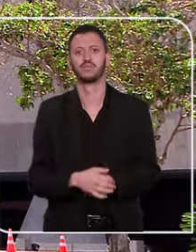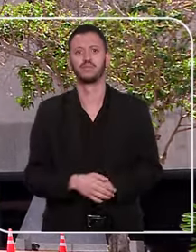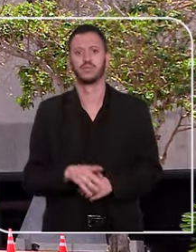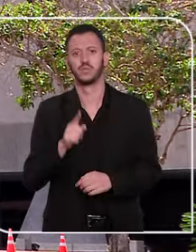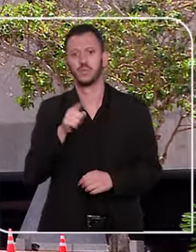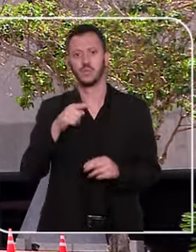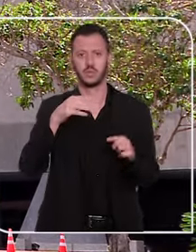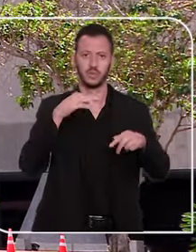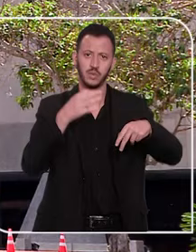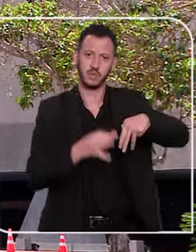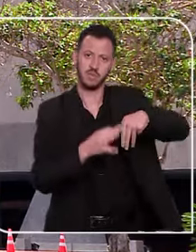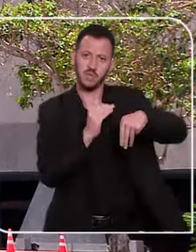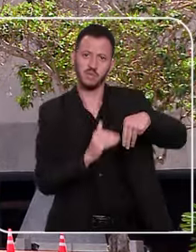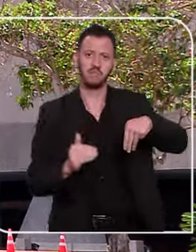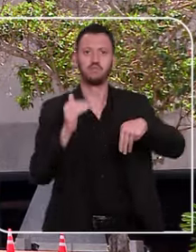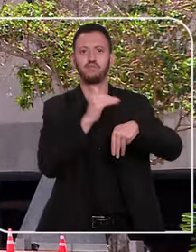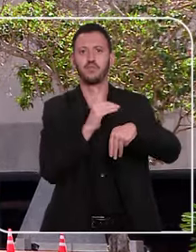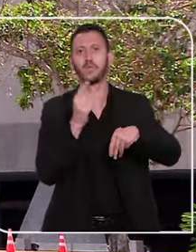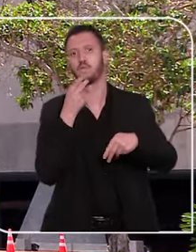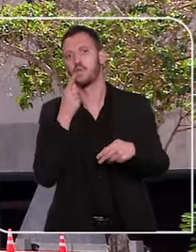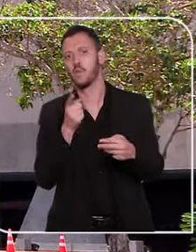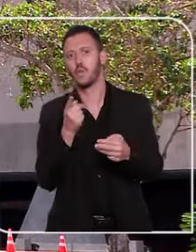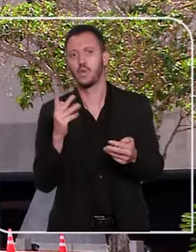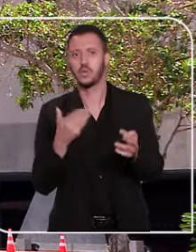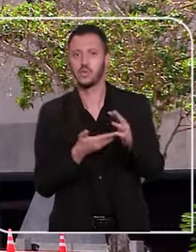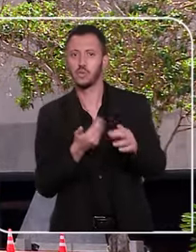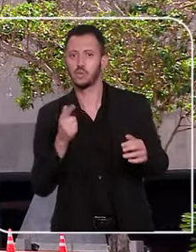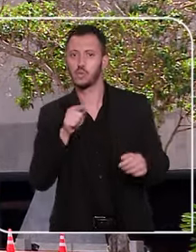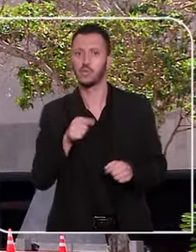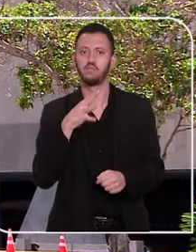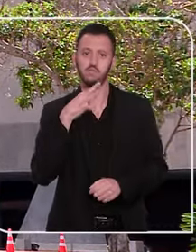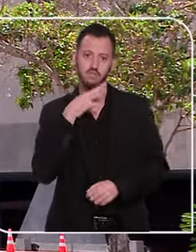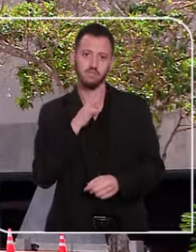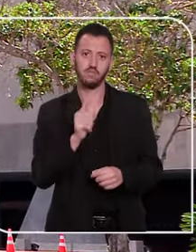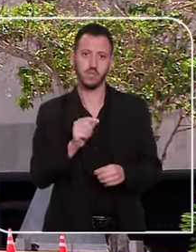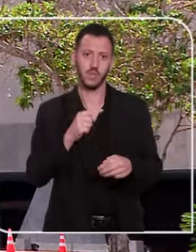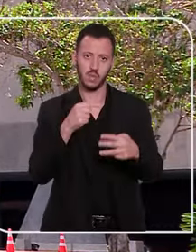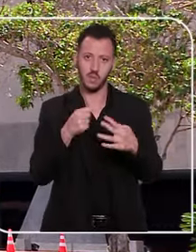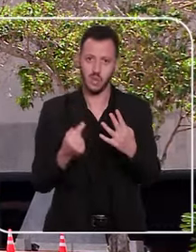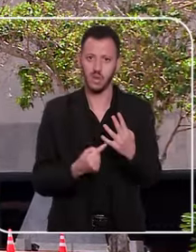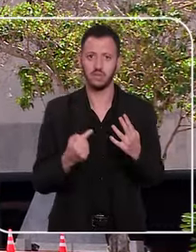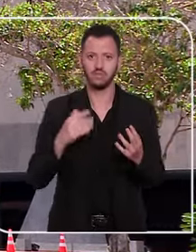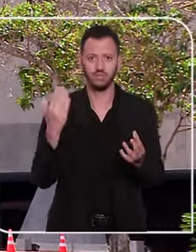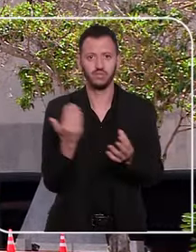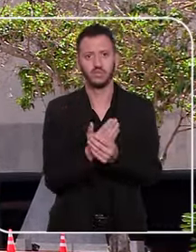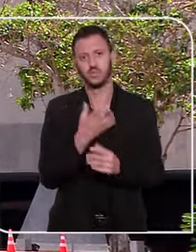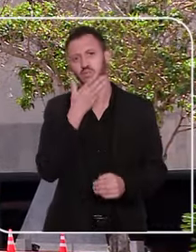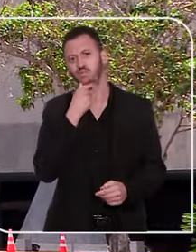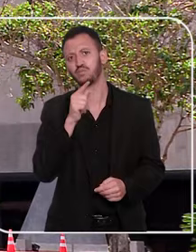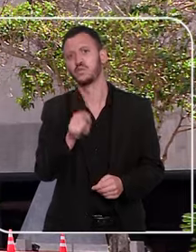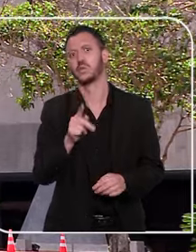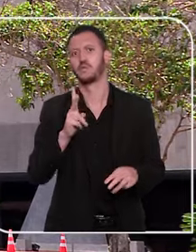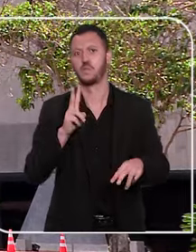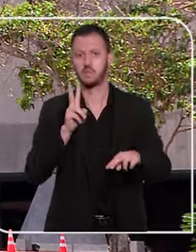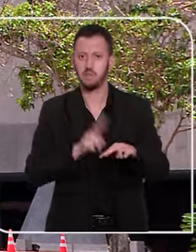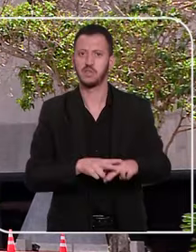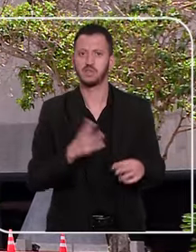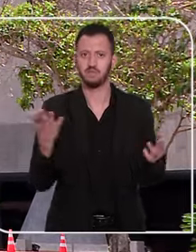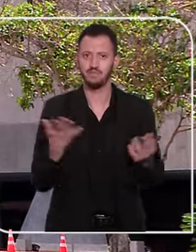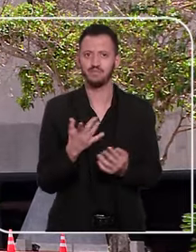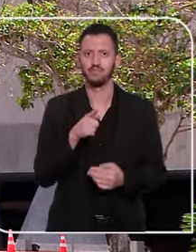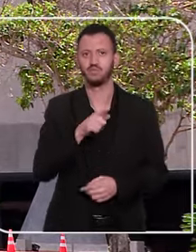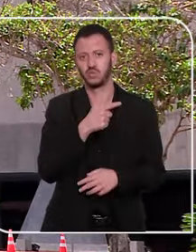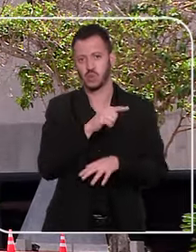essas circunstâncias os ministros anularam os reconhecimentos realizados em quatro dos 12 processos em que o homem foi